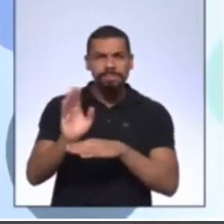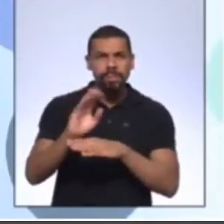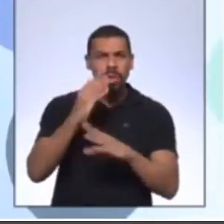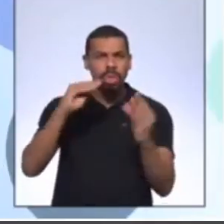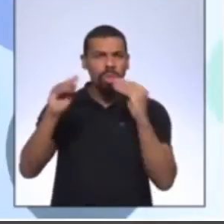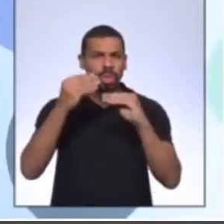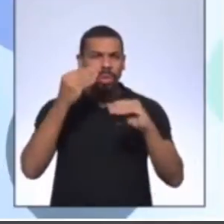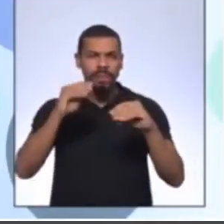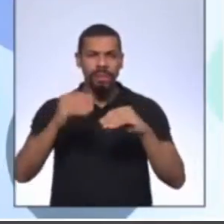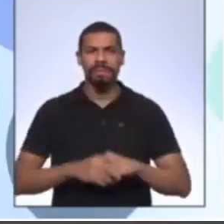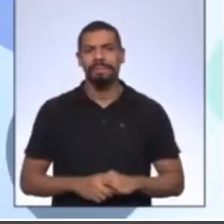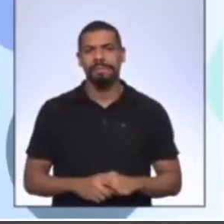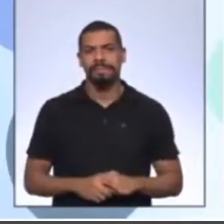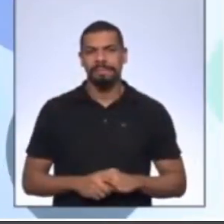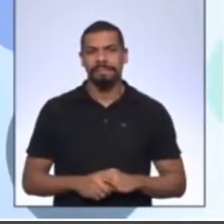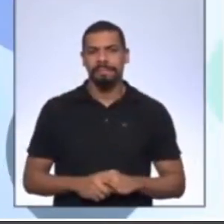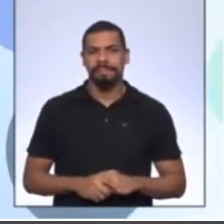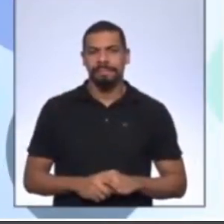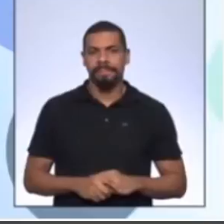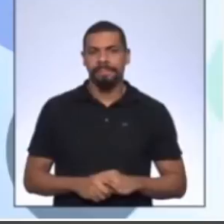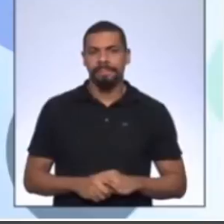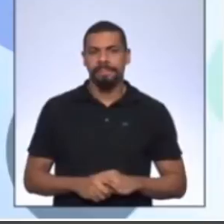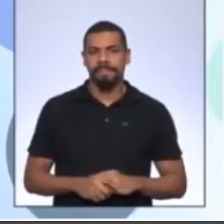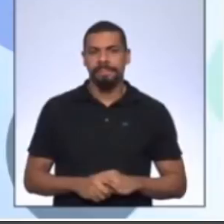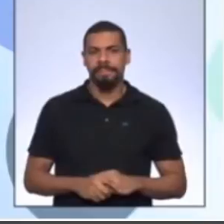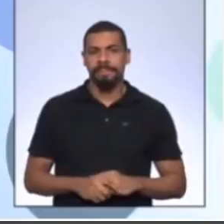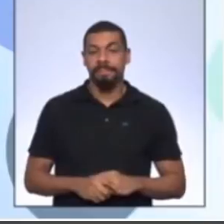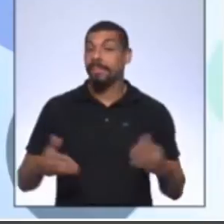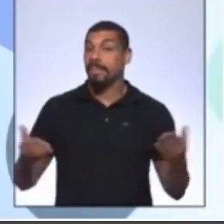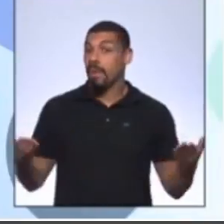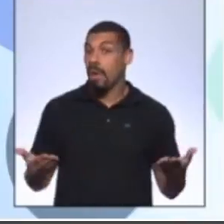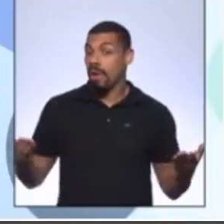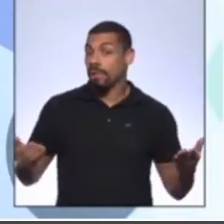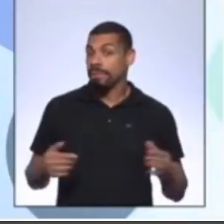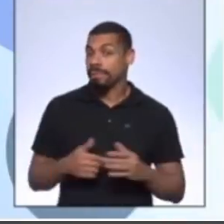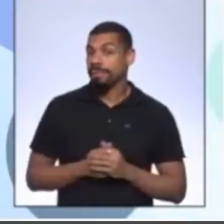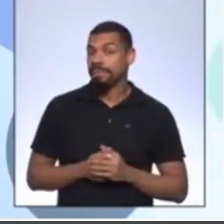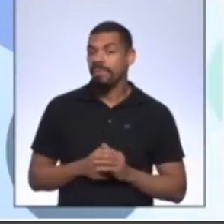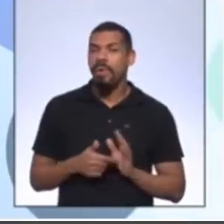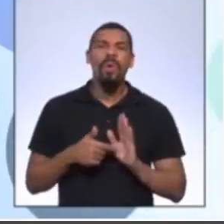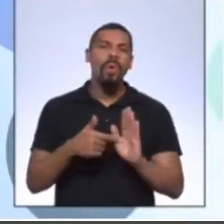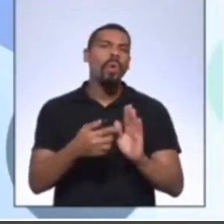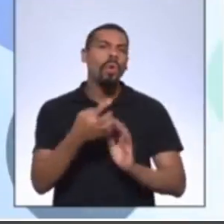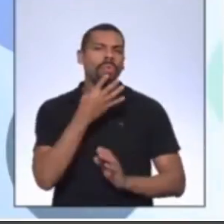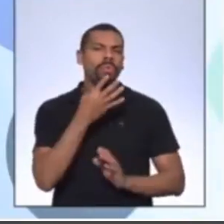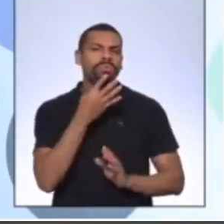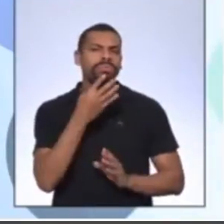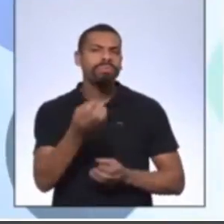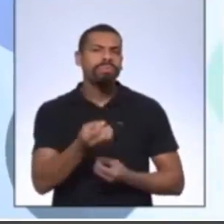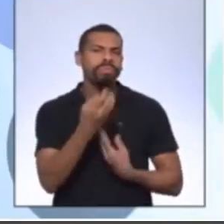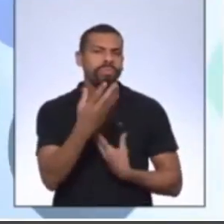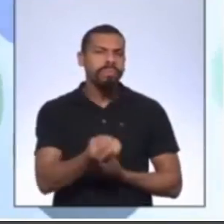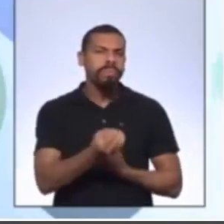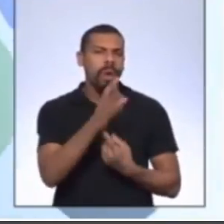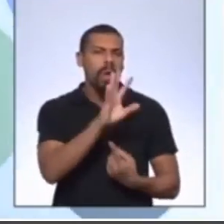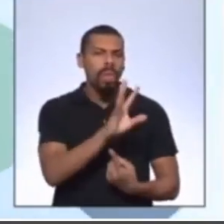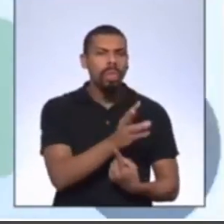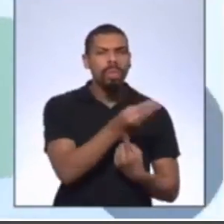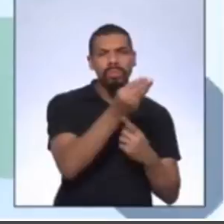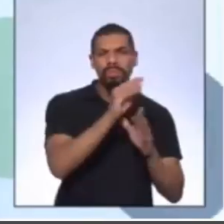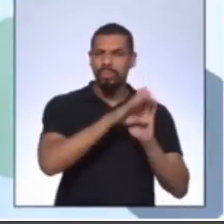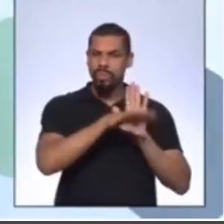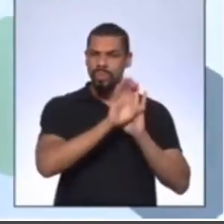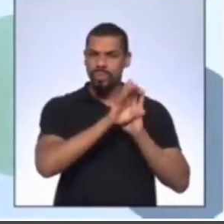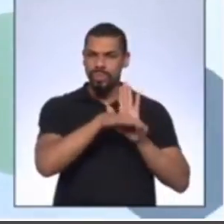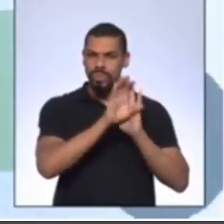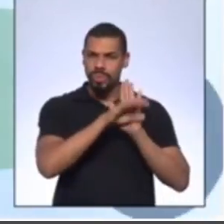comerciais da televisão tá bom eu sei que legal então nós a gente hoje então a gente vai conhecer né dentro da arte dentro do conceito